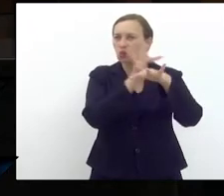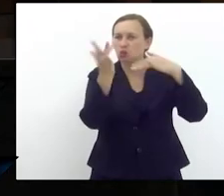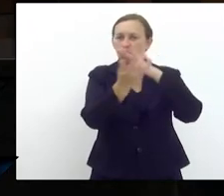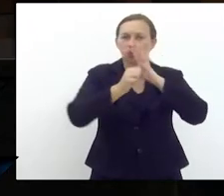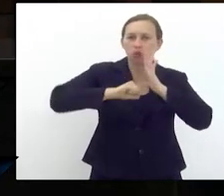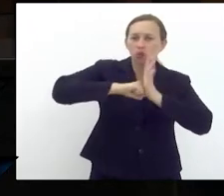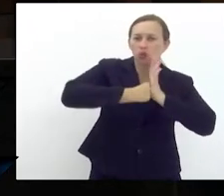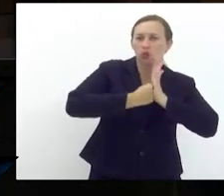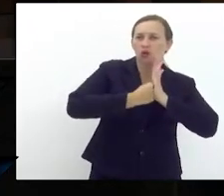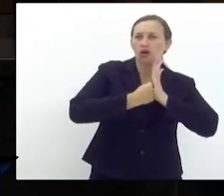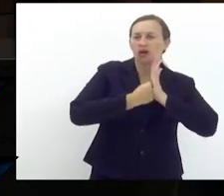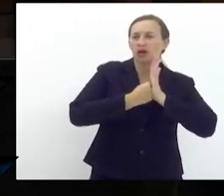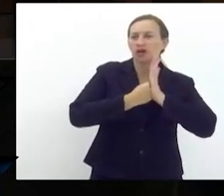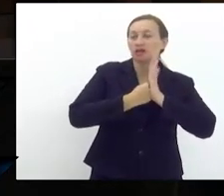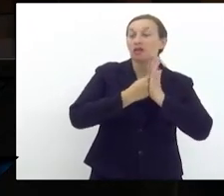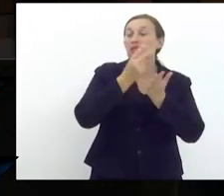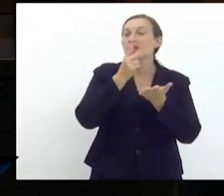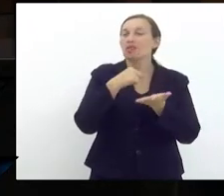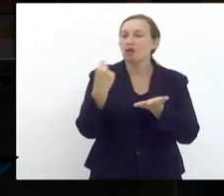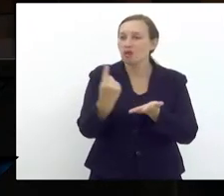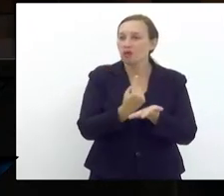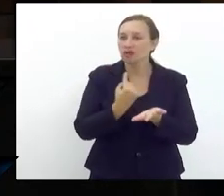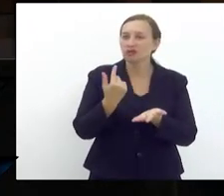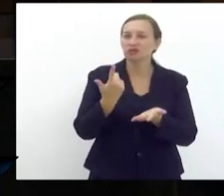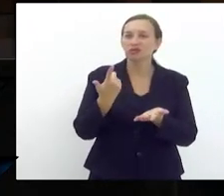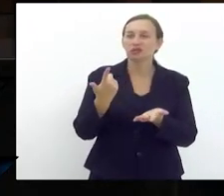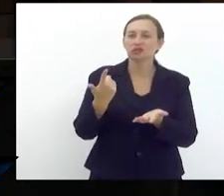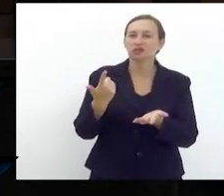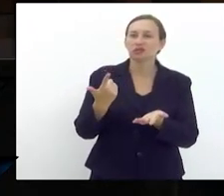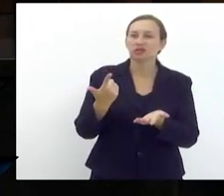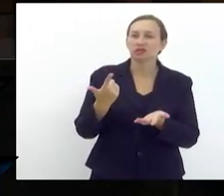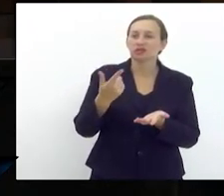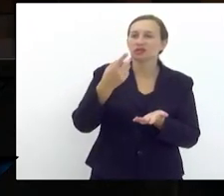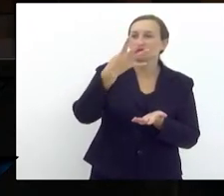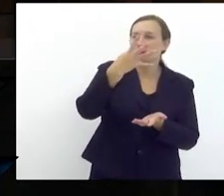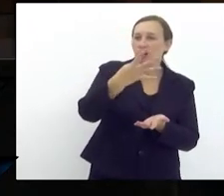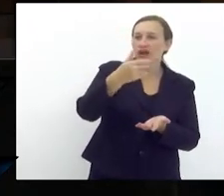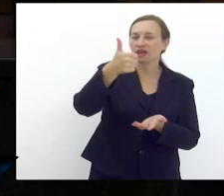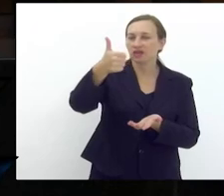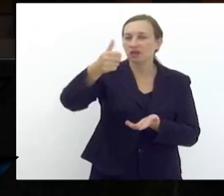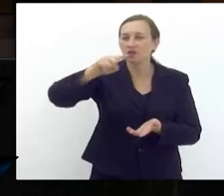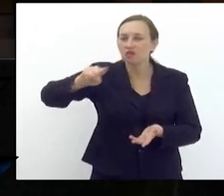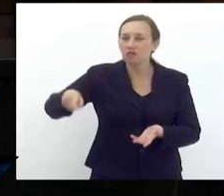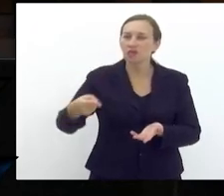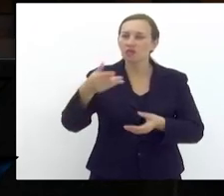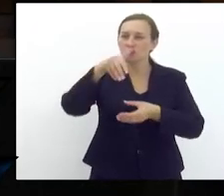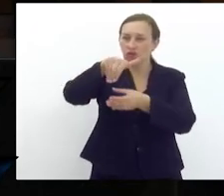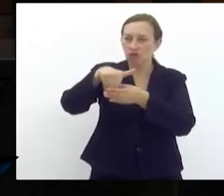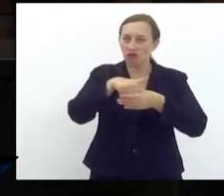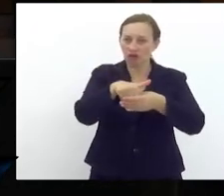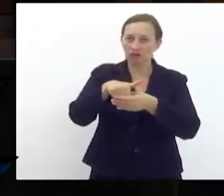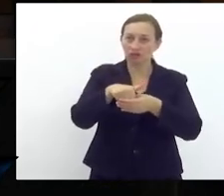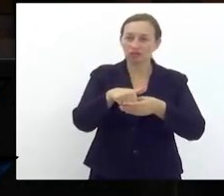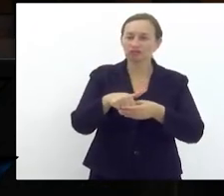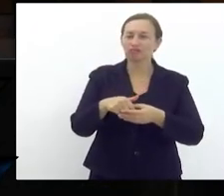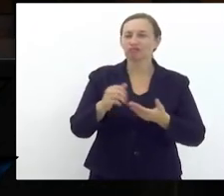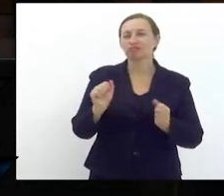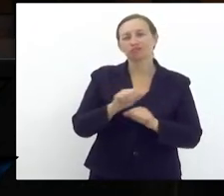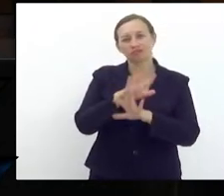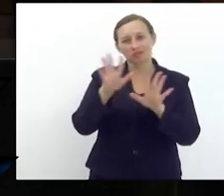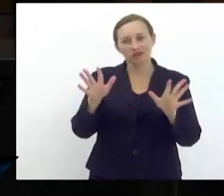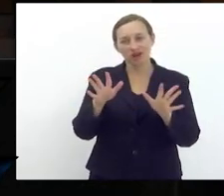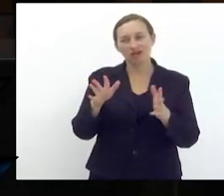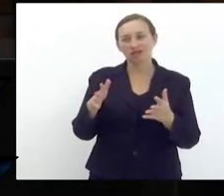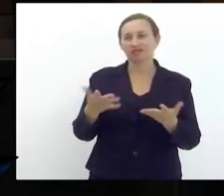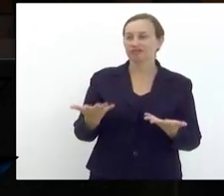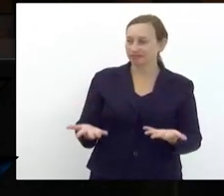presa e nós obtivemos 41 mil votos e claro eu tenho